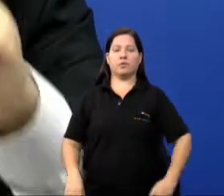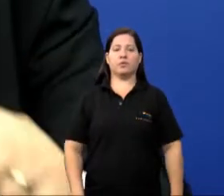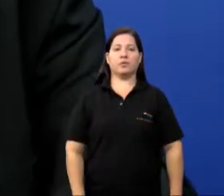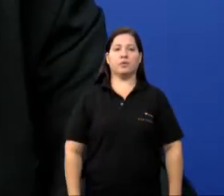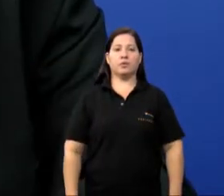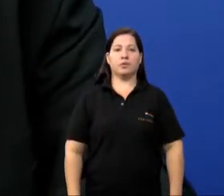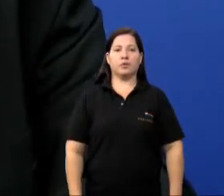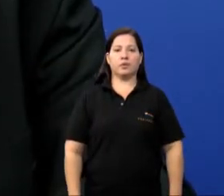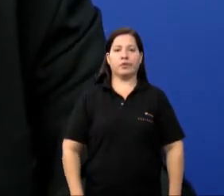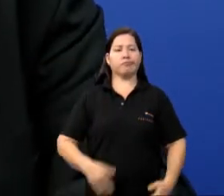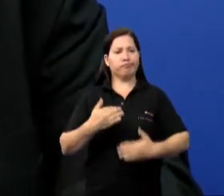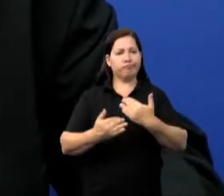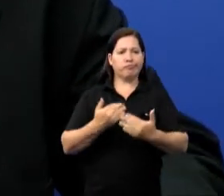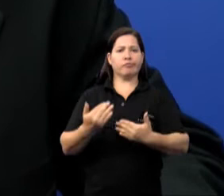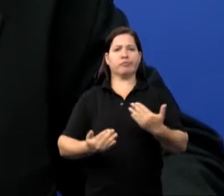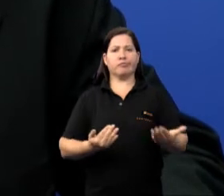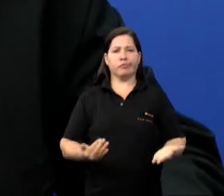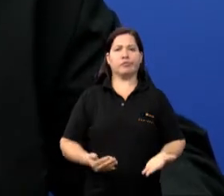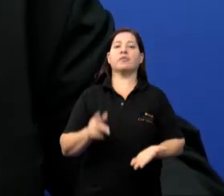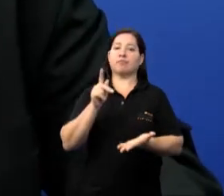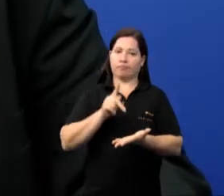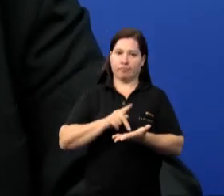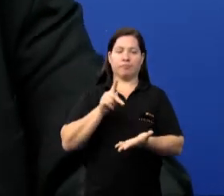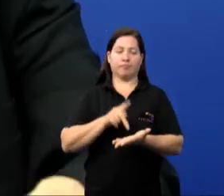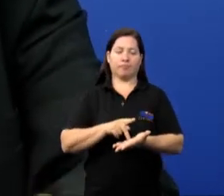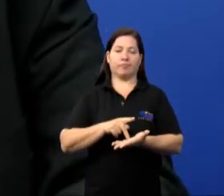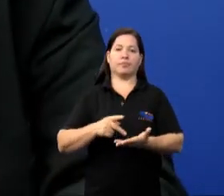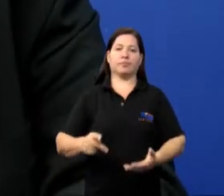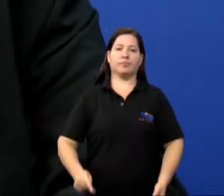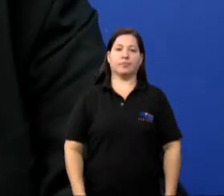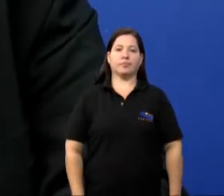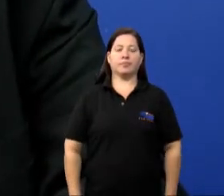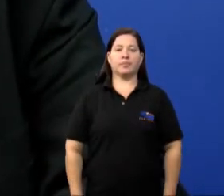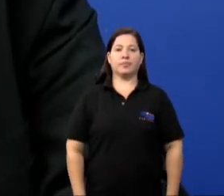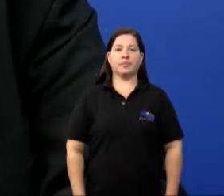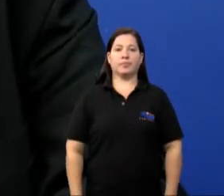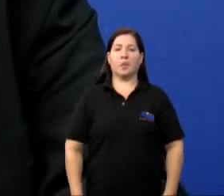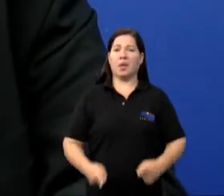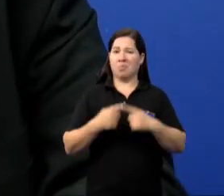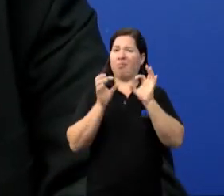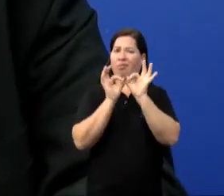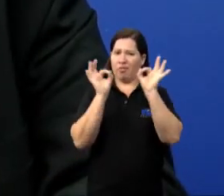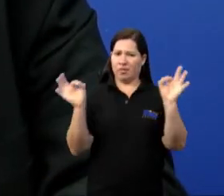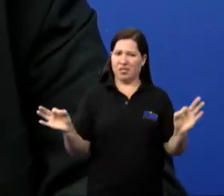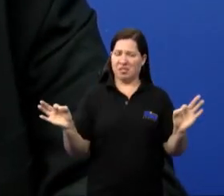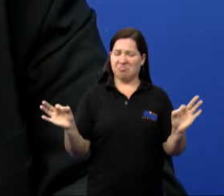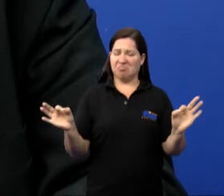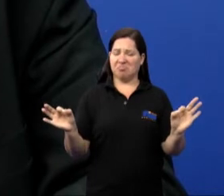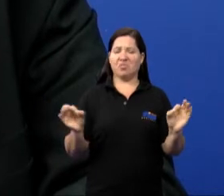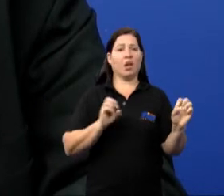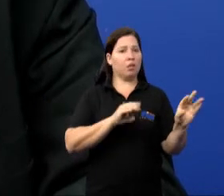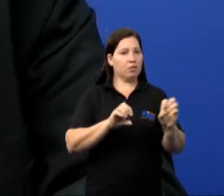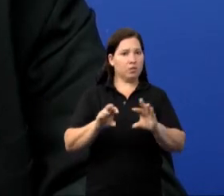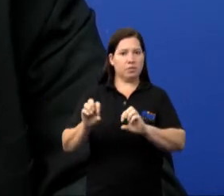Sim, passa pela educação. Verdade? Verdade. Mas será tão simples assim a